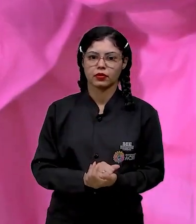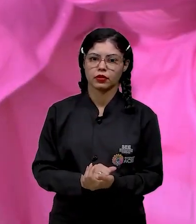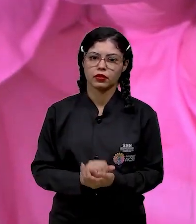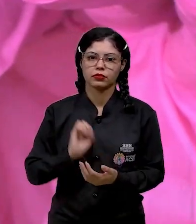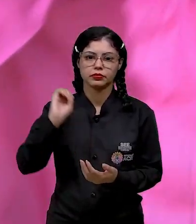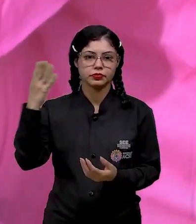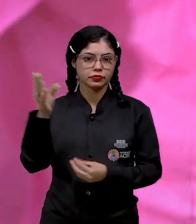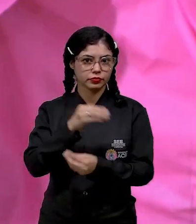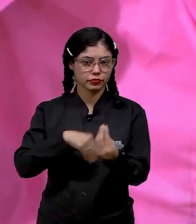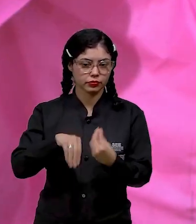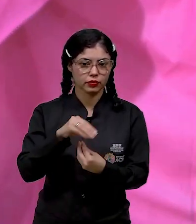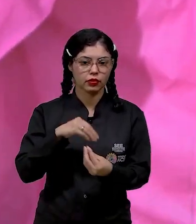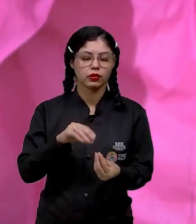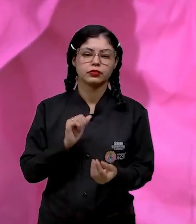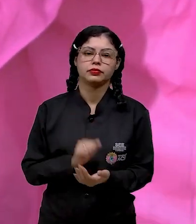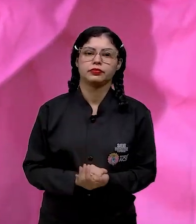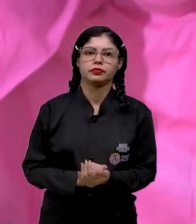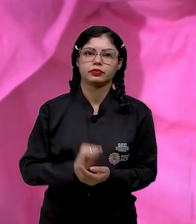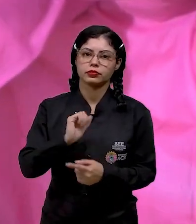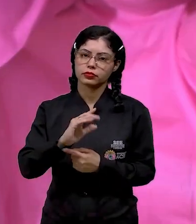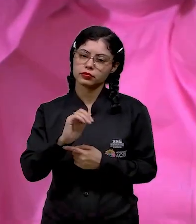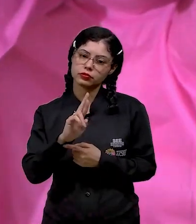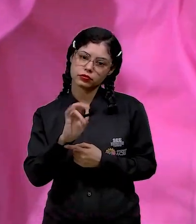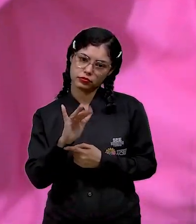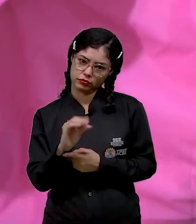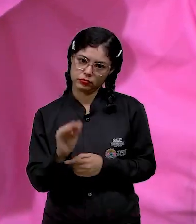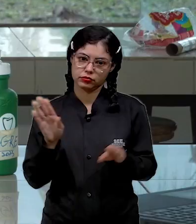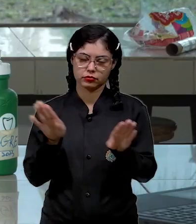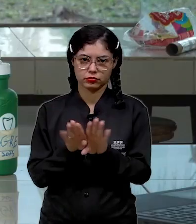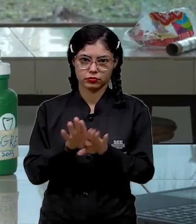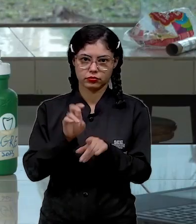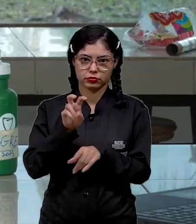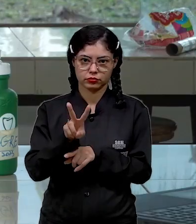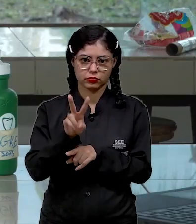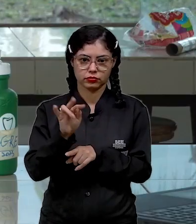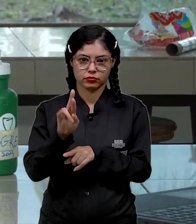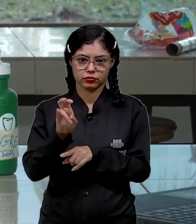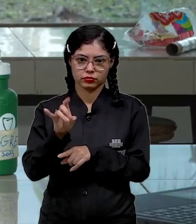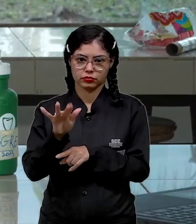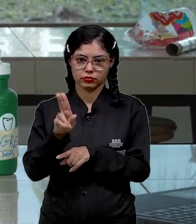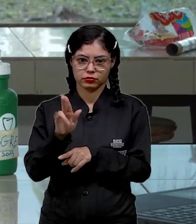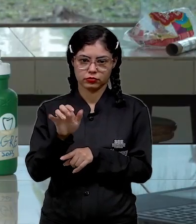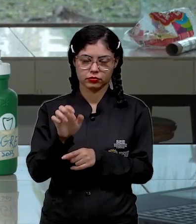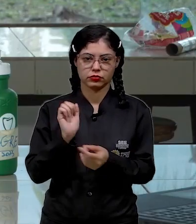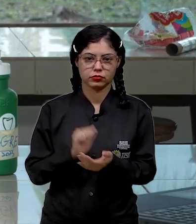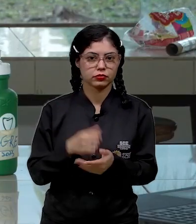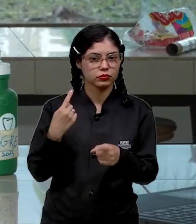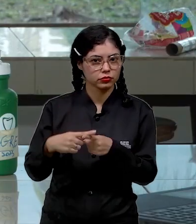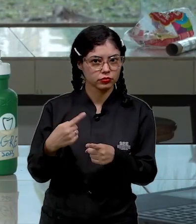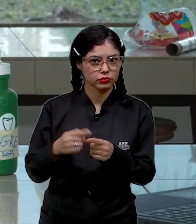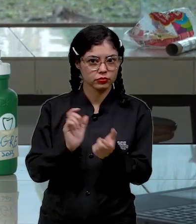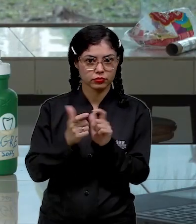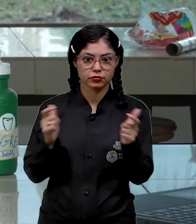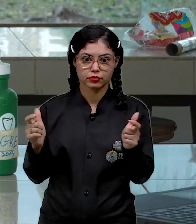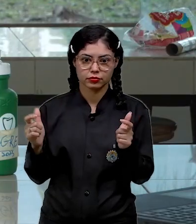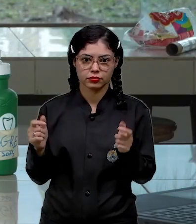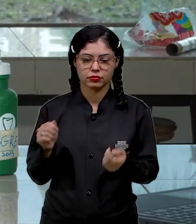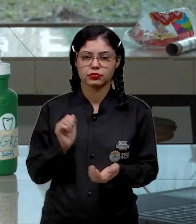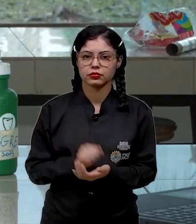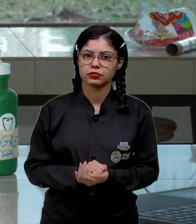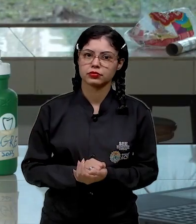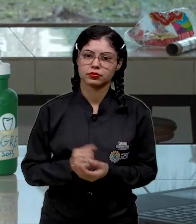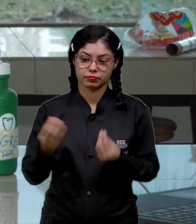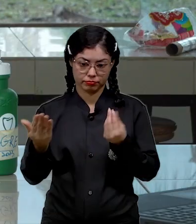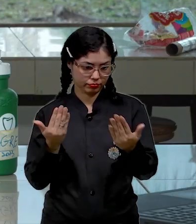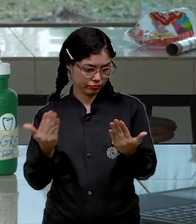essa reação entre o carbonato de cálcio e o vinagre. E por que, gente, que esse ovo tá tão grande, né? Se a gente pegar ali em